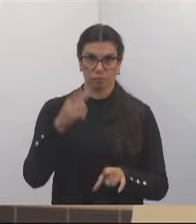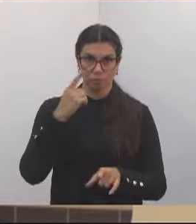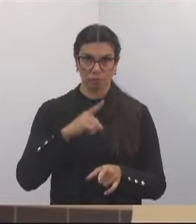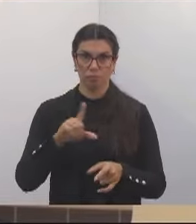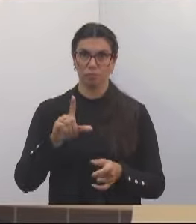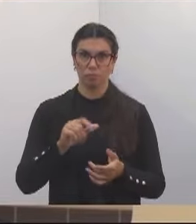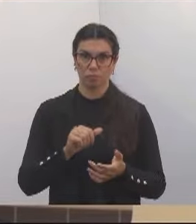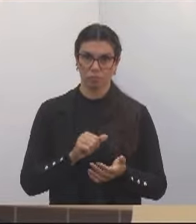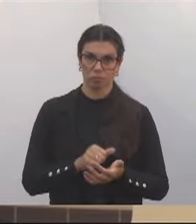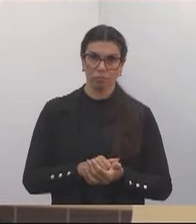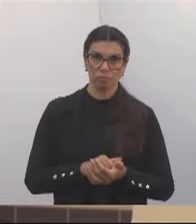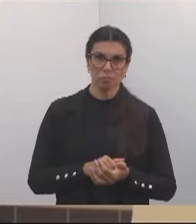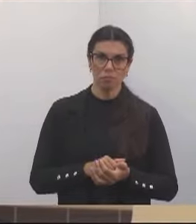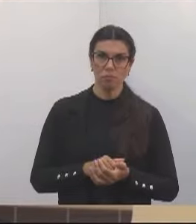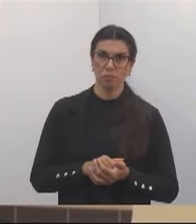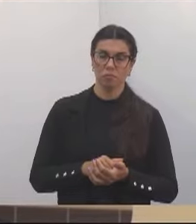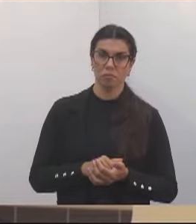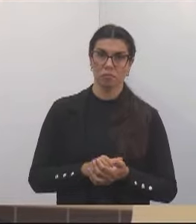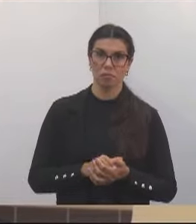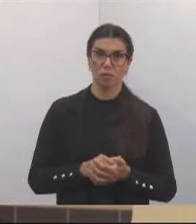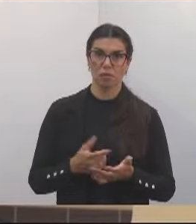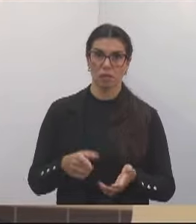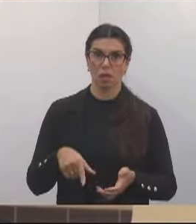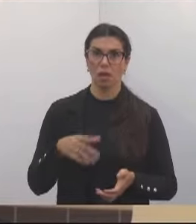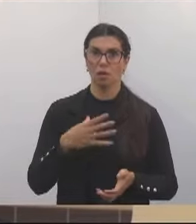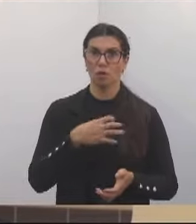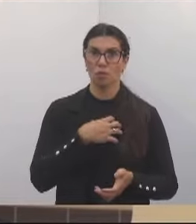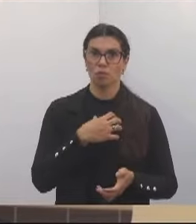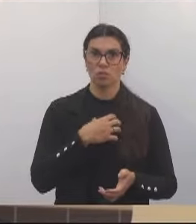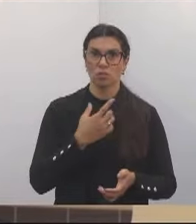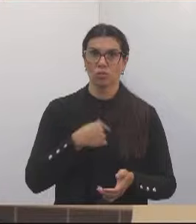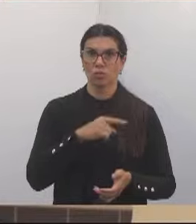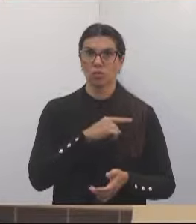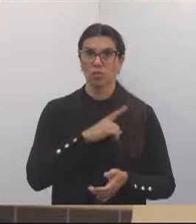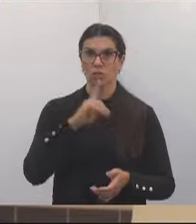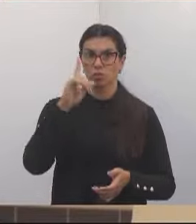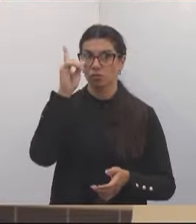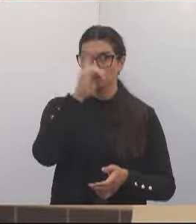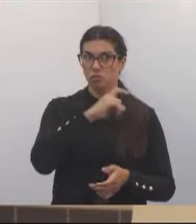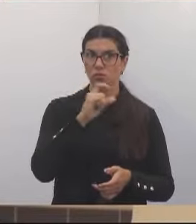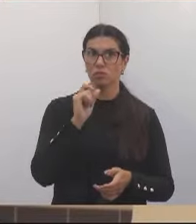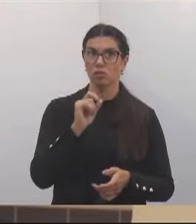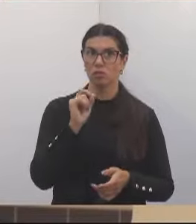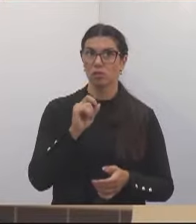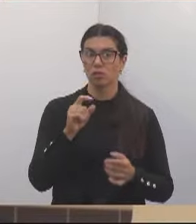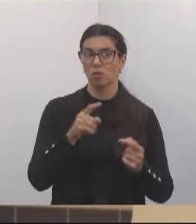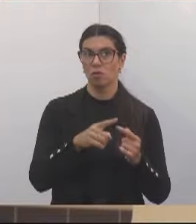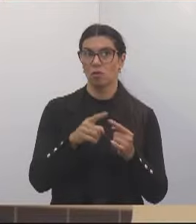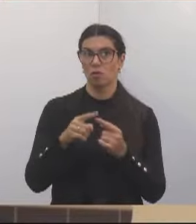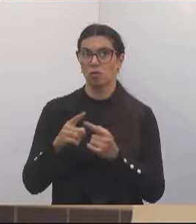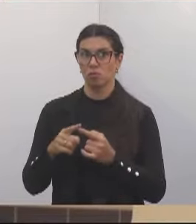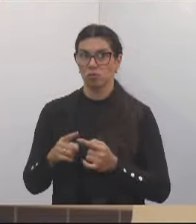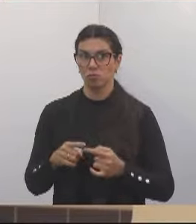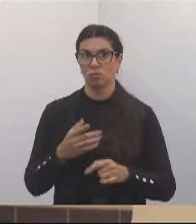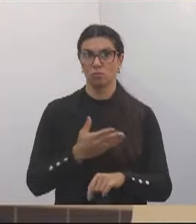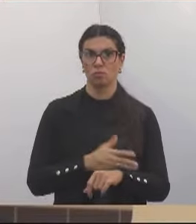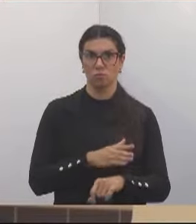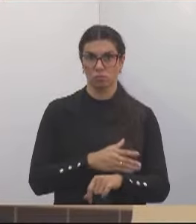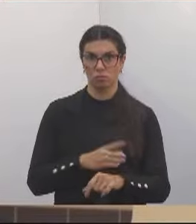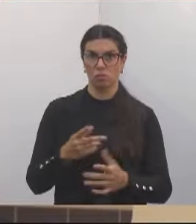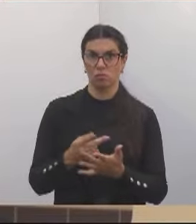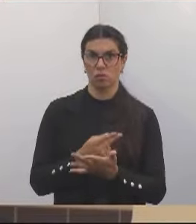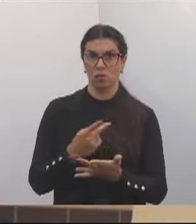gente cercar, é um modo da gente dificultar esse tipo de prática,